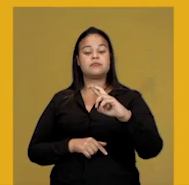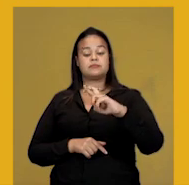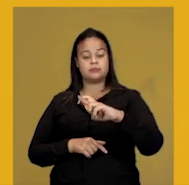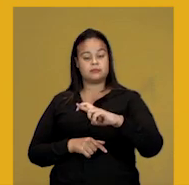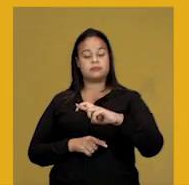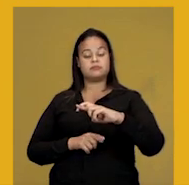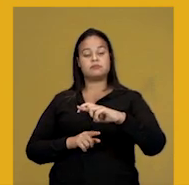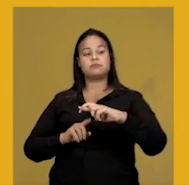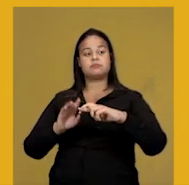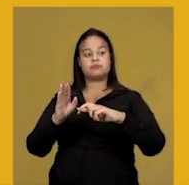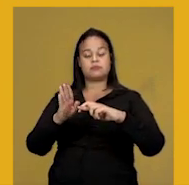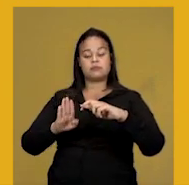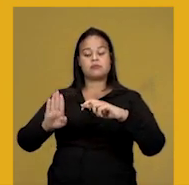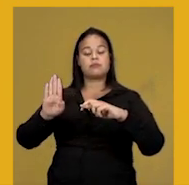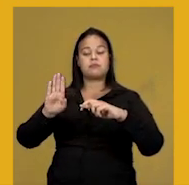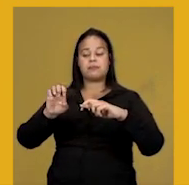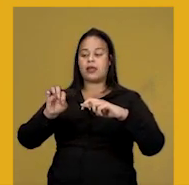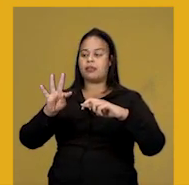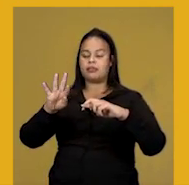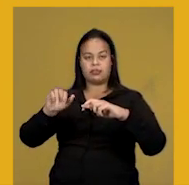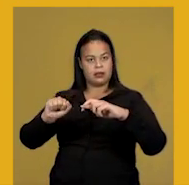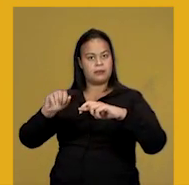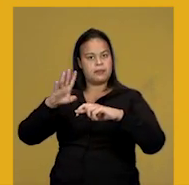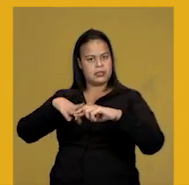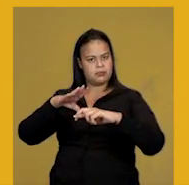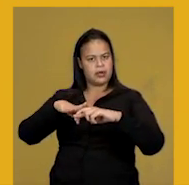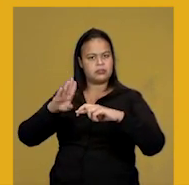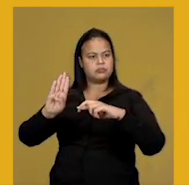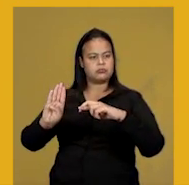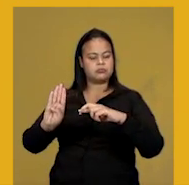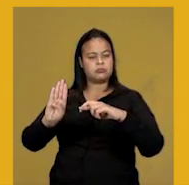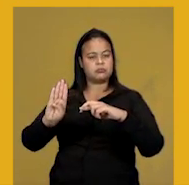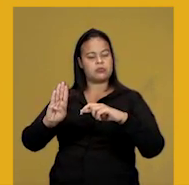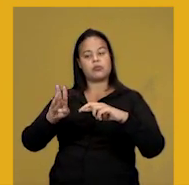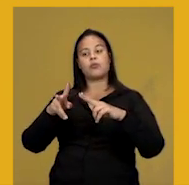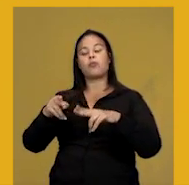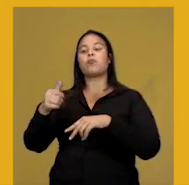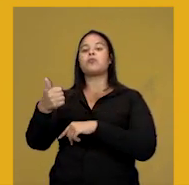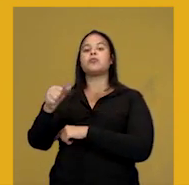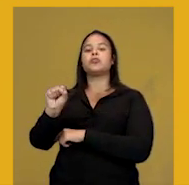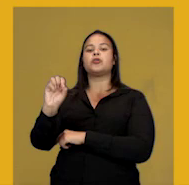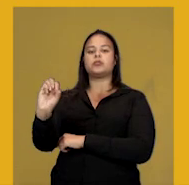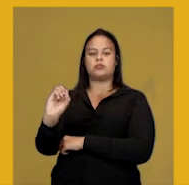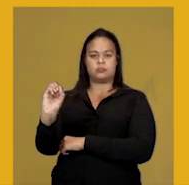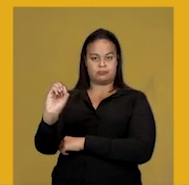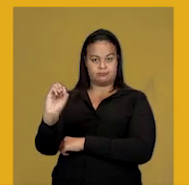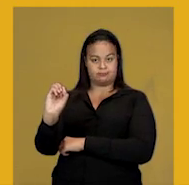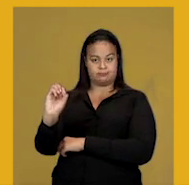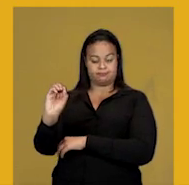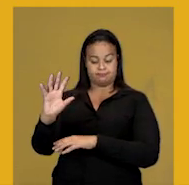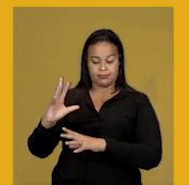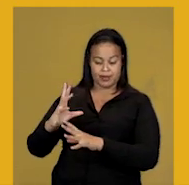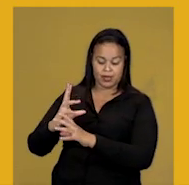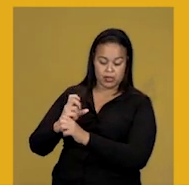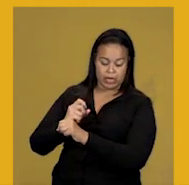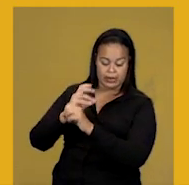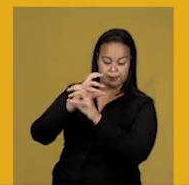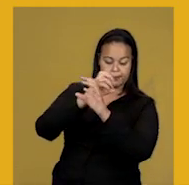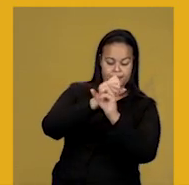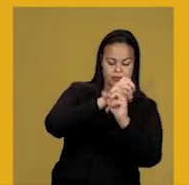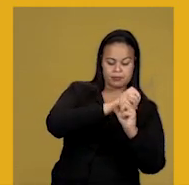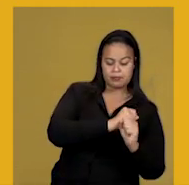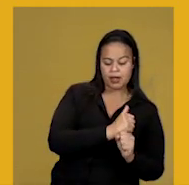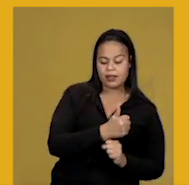o meu beta. Isso tem que ser igual a 180. Então a soma dos ângulos internos é igual a